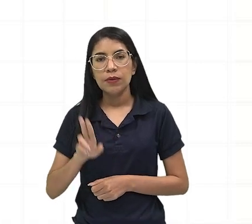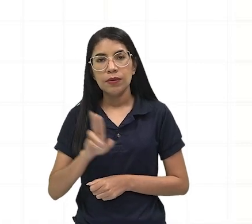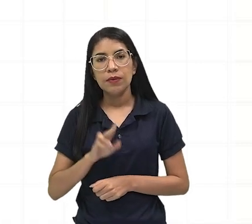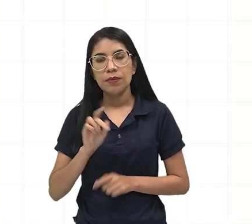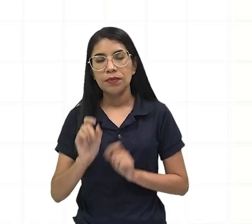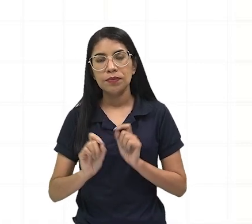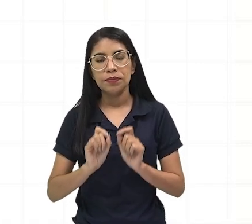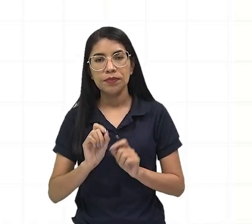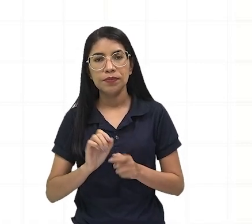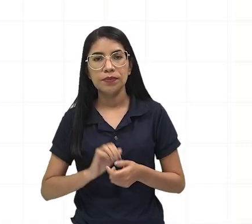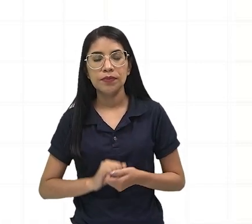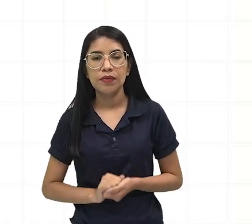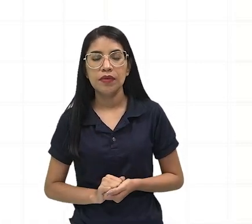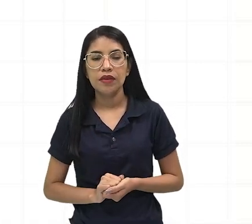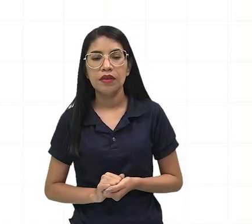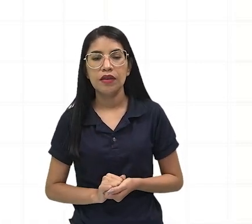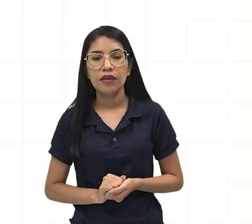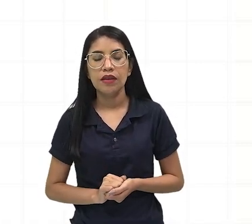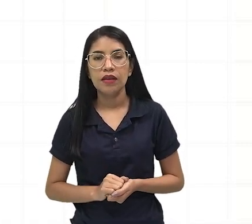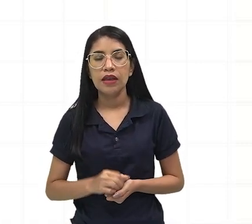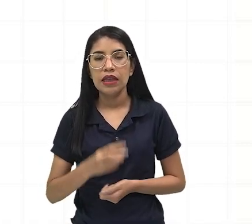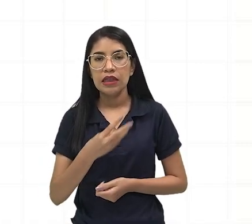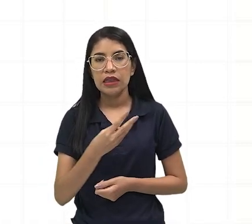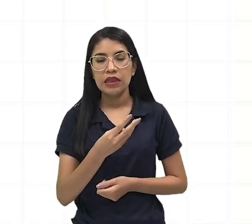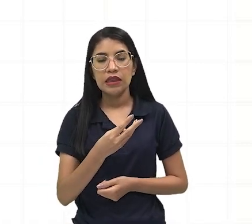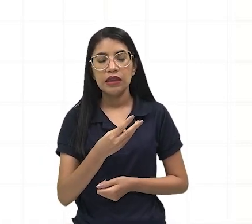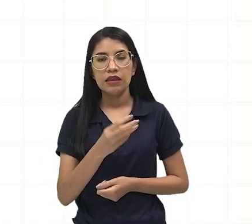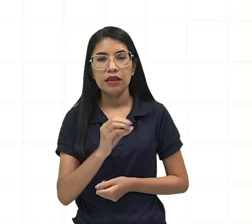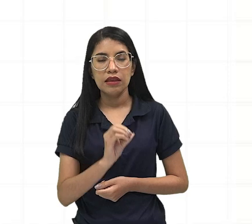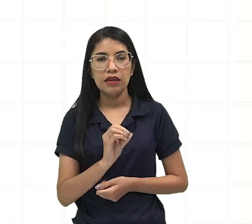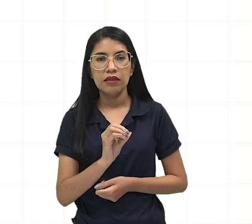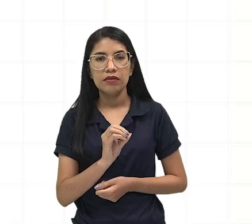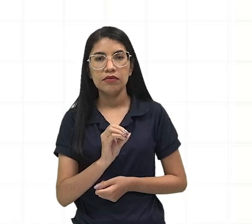ó, agora, 30 vai ser igual a